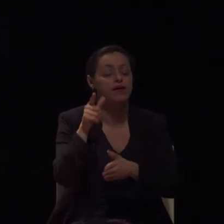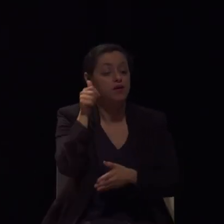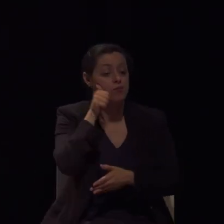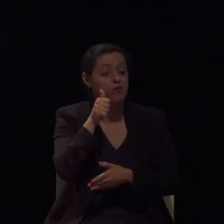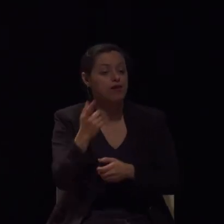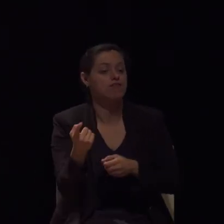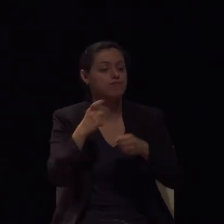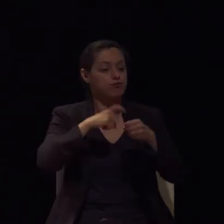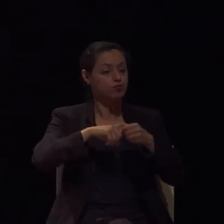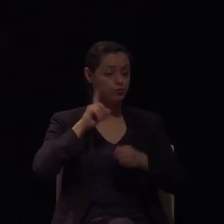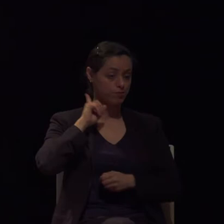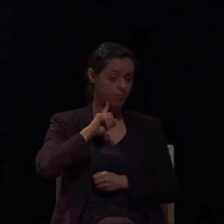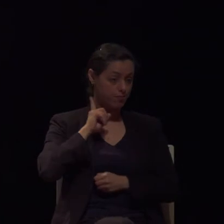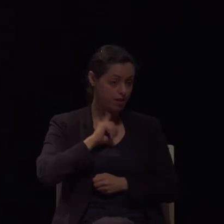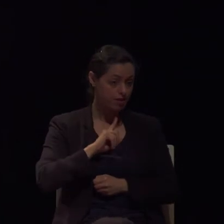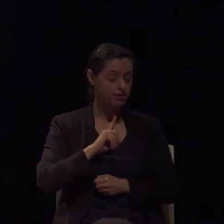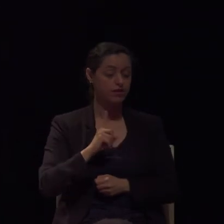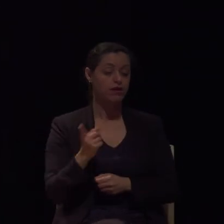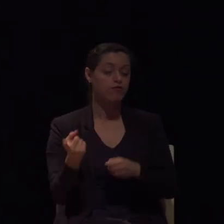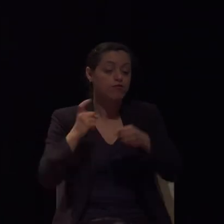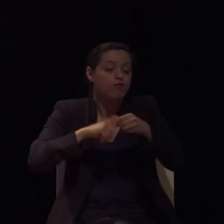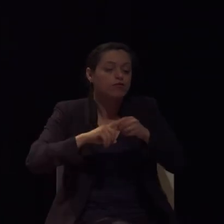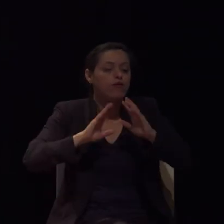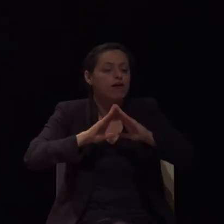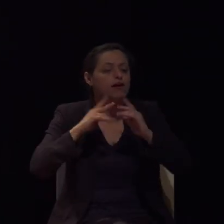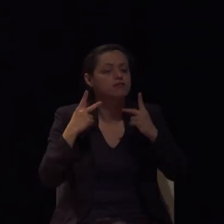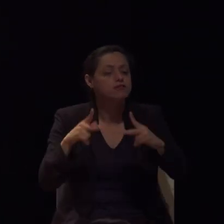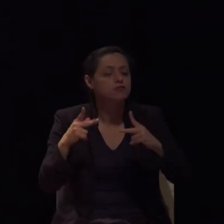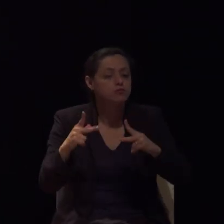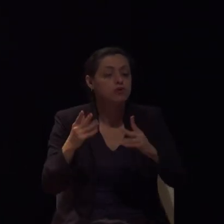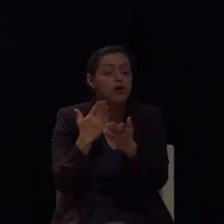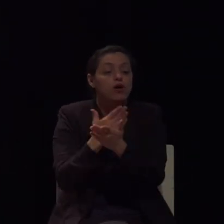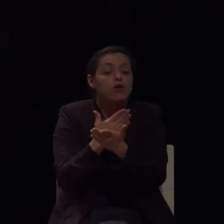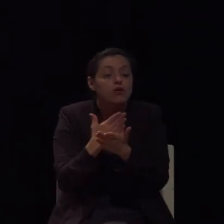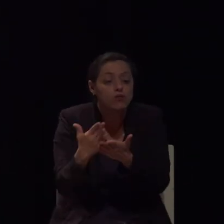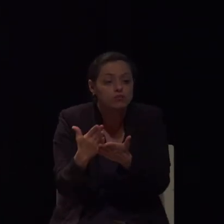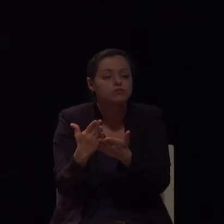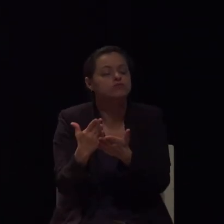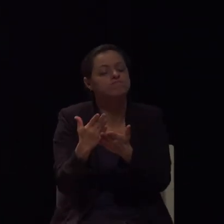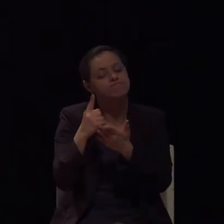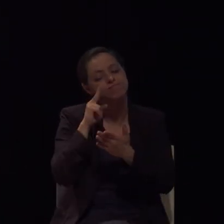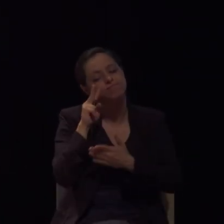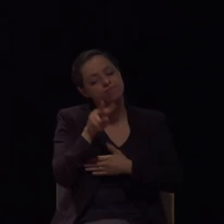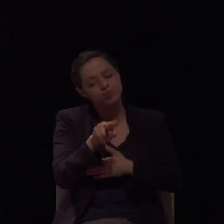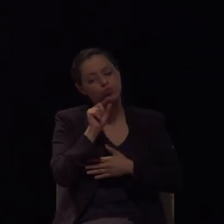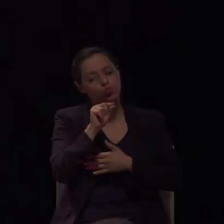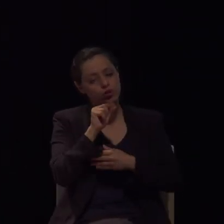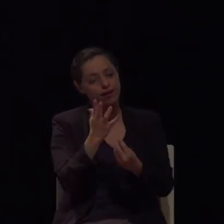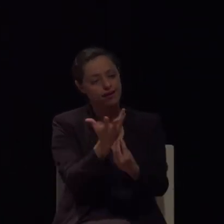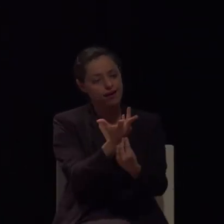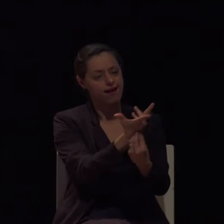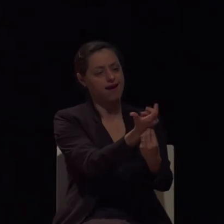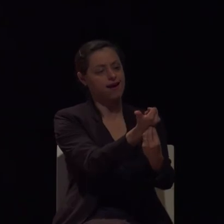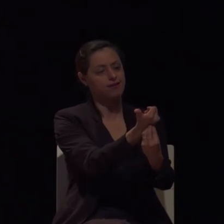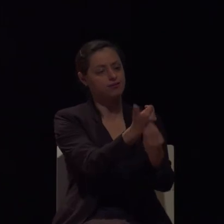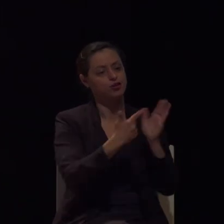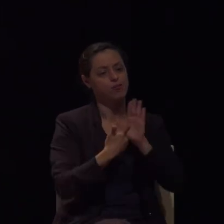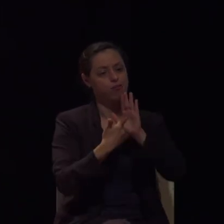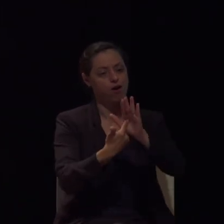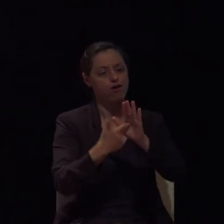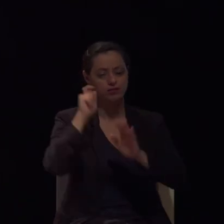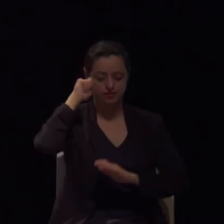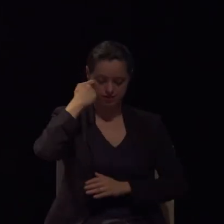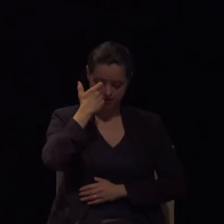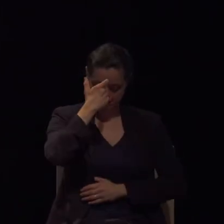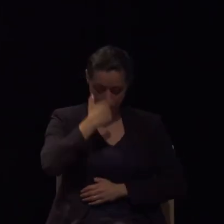dela e ela começou a ver a sua pintura como espelho da sua negritude é pode